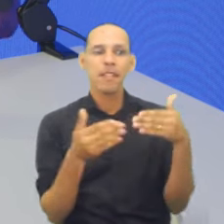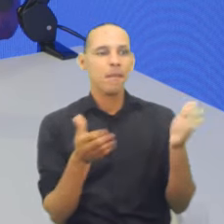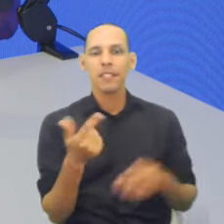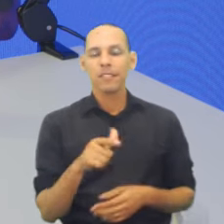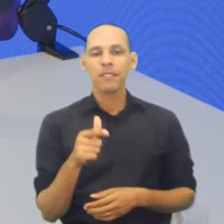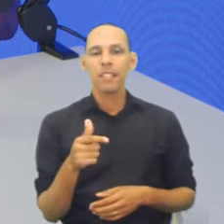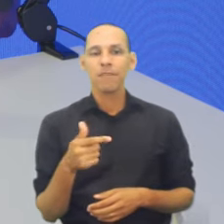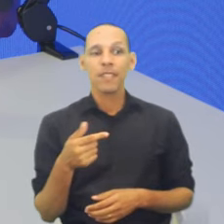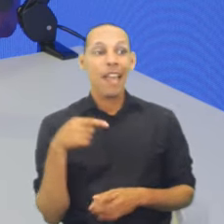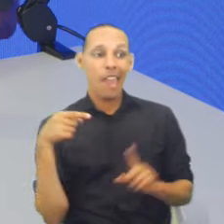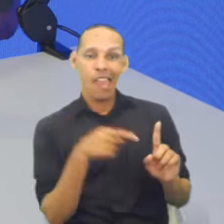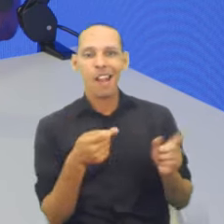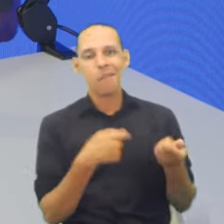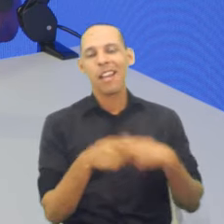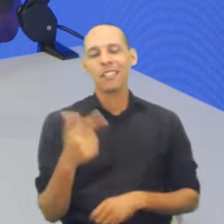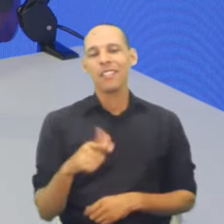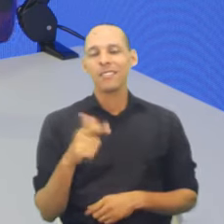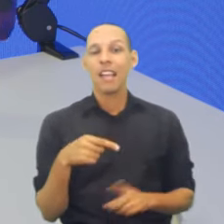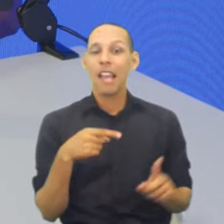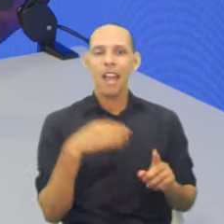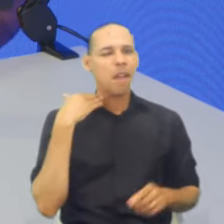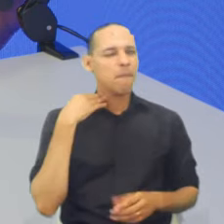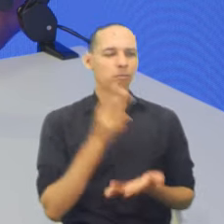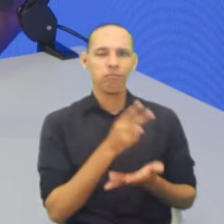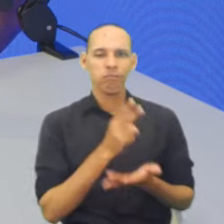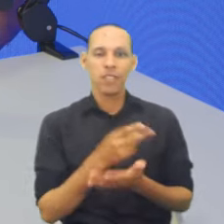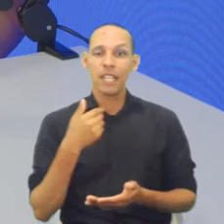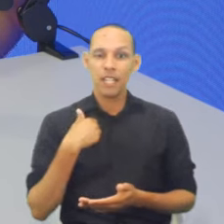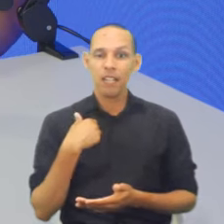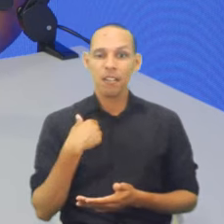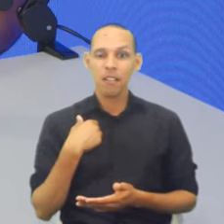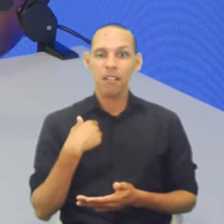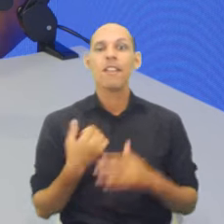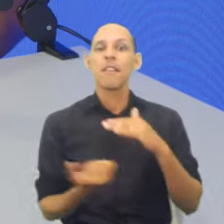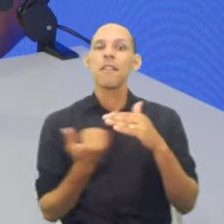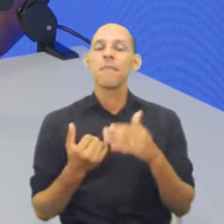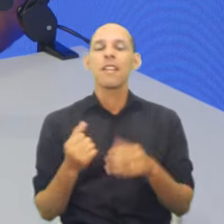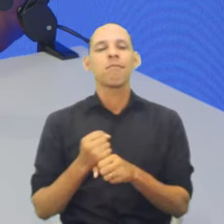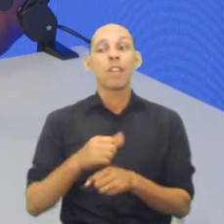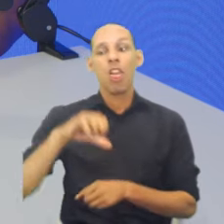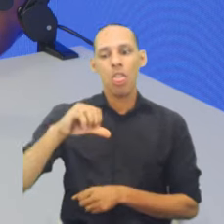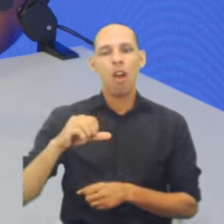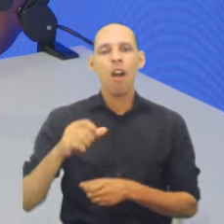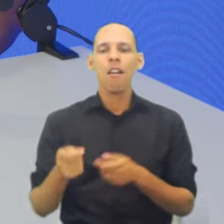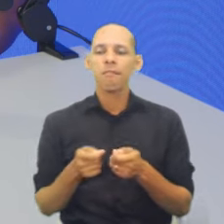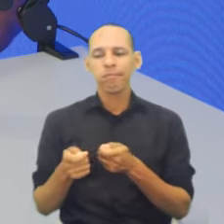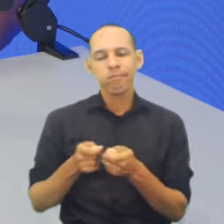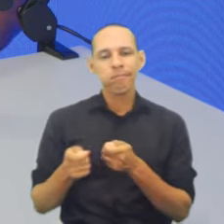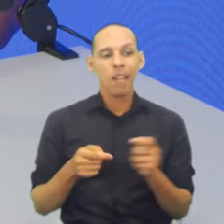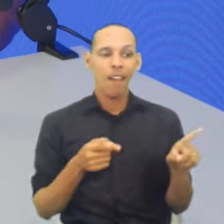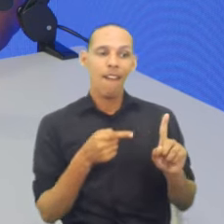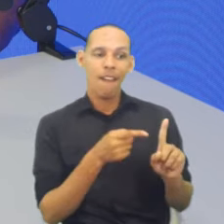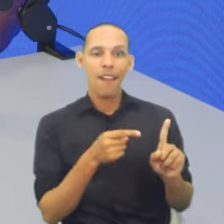ainda não tinha o mercado Então ela continuou no banco que ela trabalhava e eu toquei a talento incluir por 9 anos até ela chegar em 2017 que